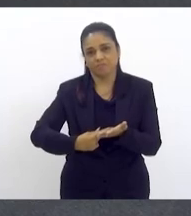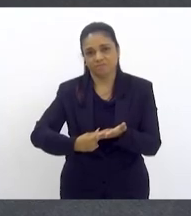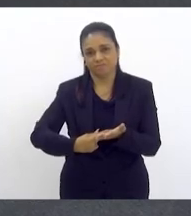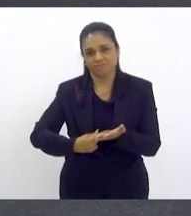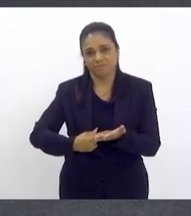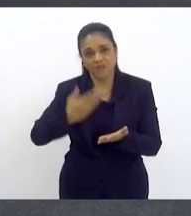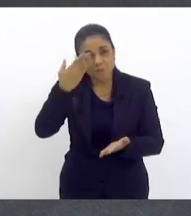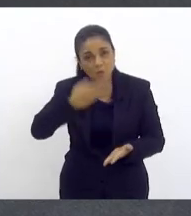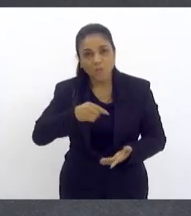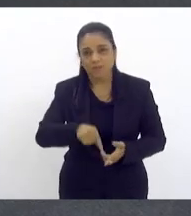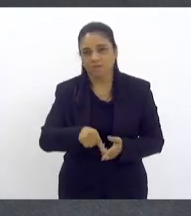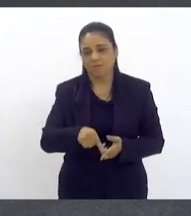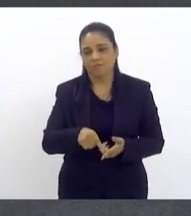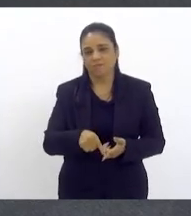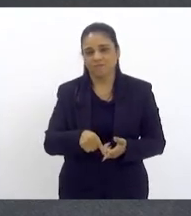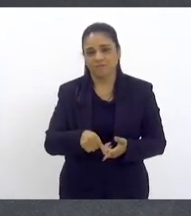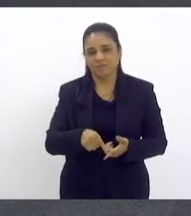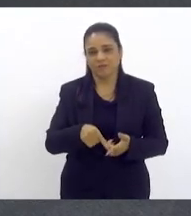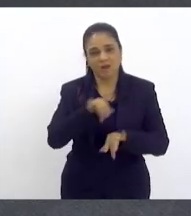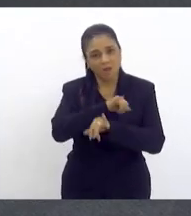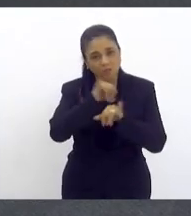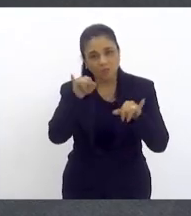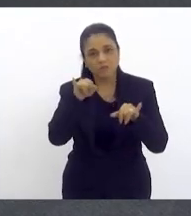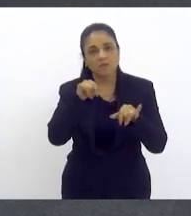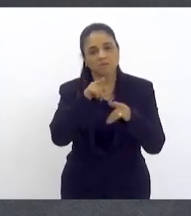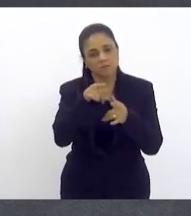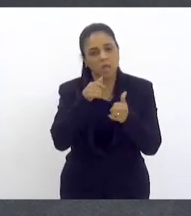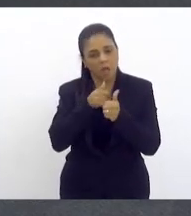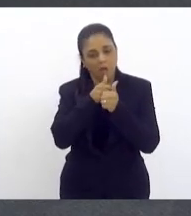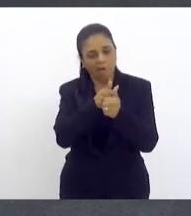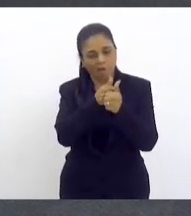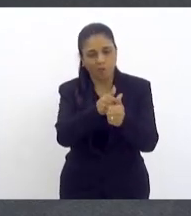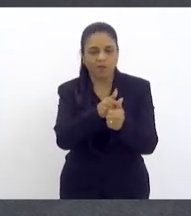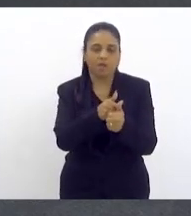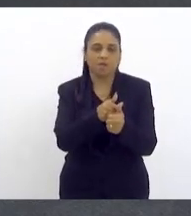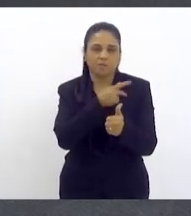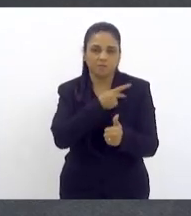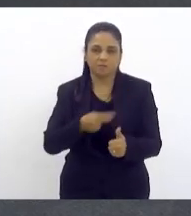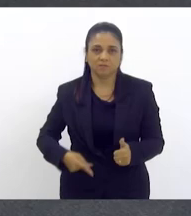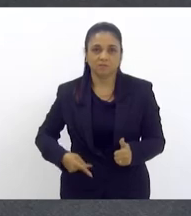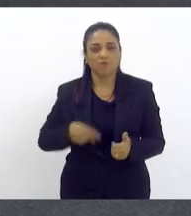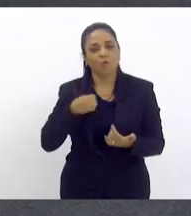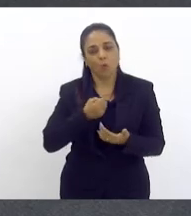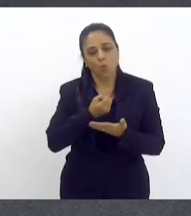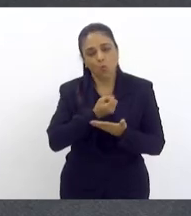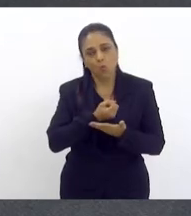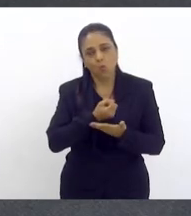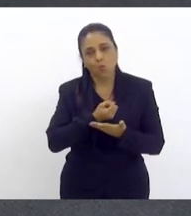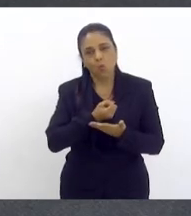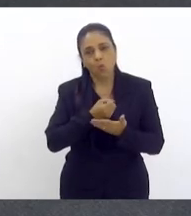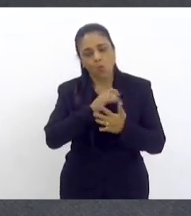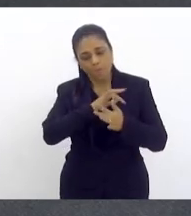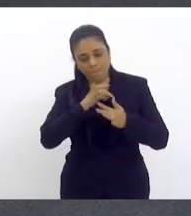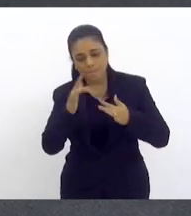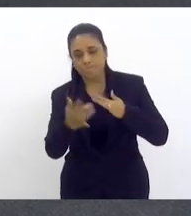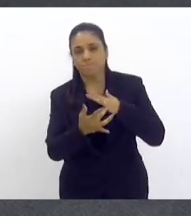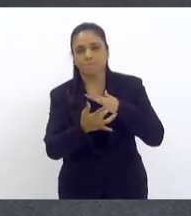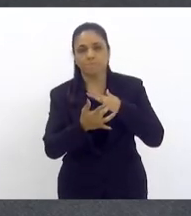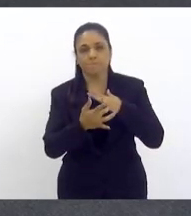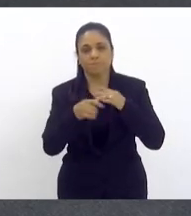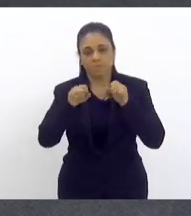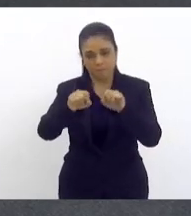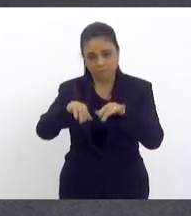anunciar tenho certeza que vossa excelência vai me acompanhar nisso que eu vou começar a contar nas minhas redes sociais e nesse plenário